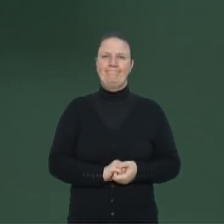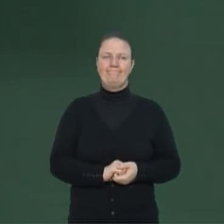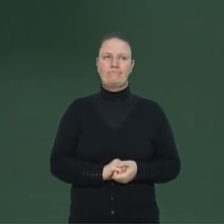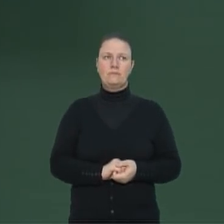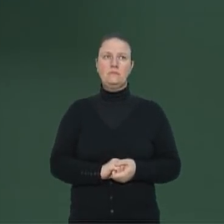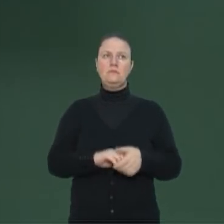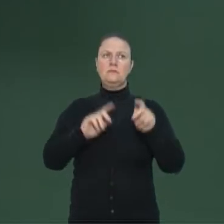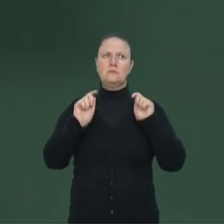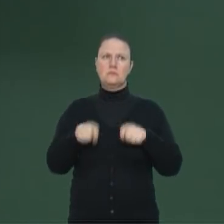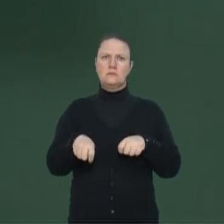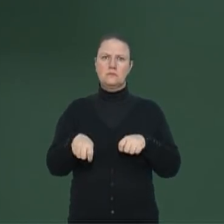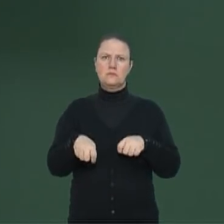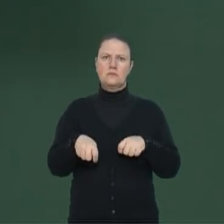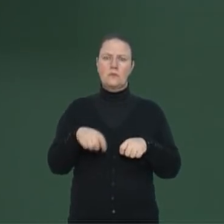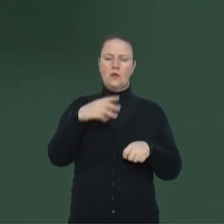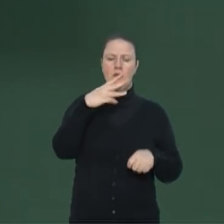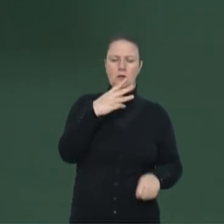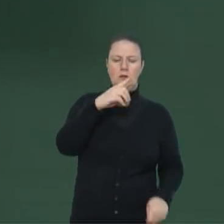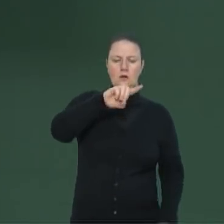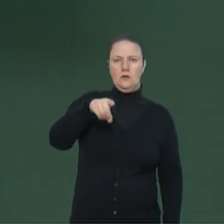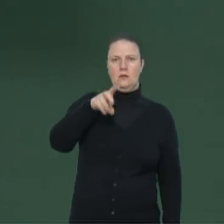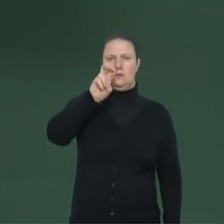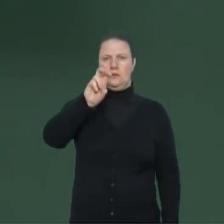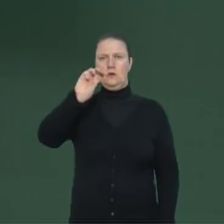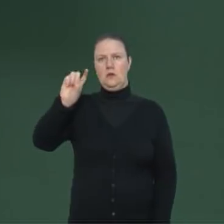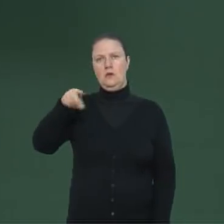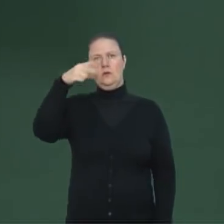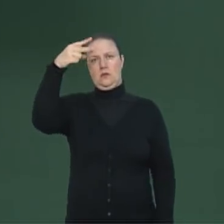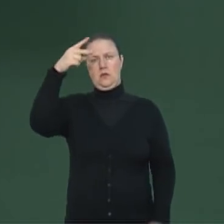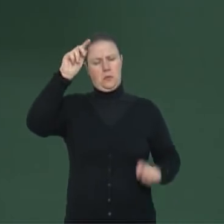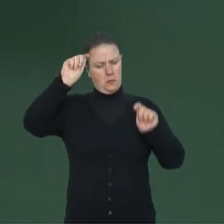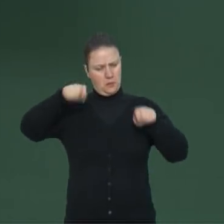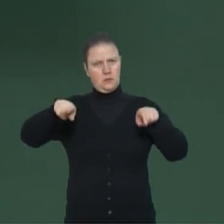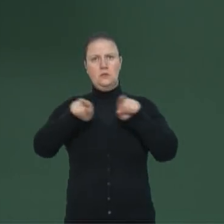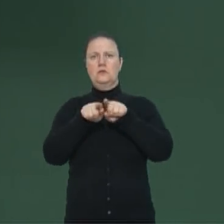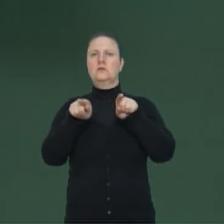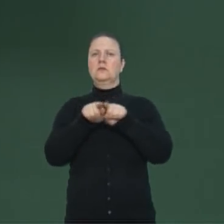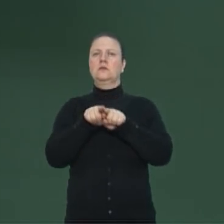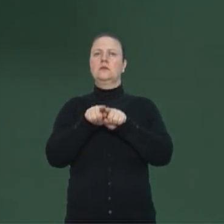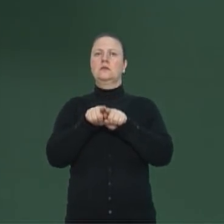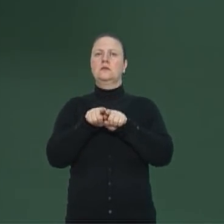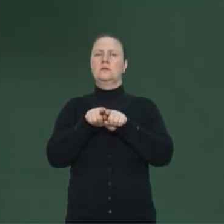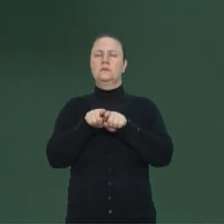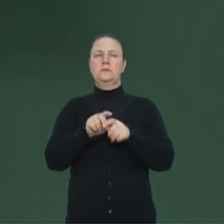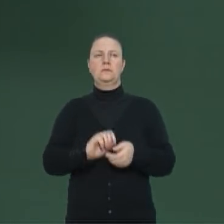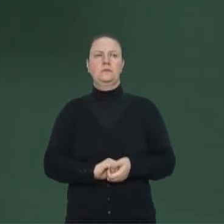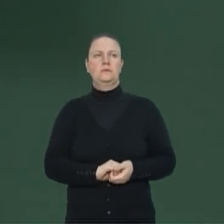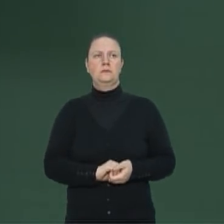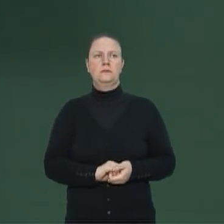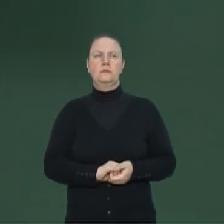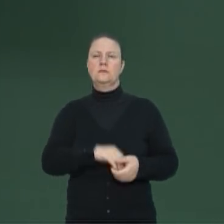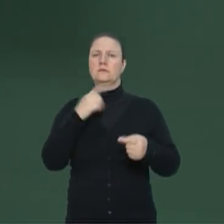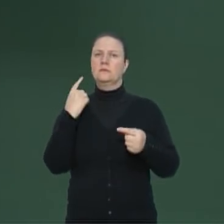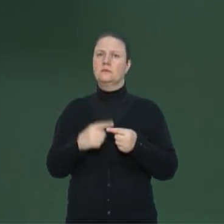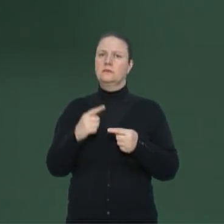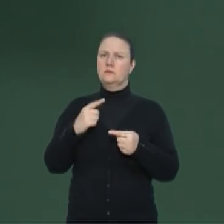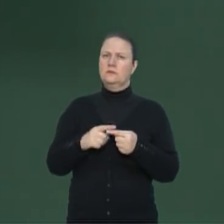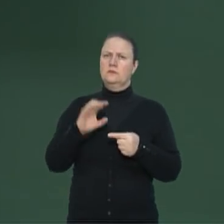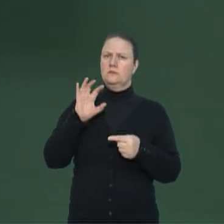colocado 3,5 ao quadrado e 3,5 ao quadrado, não tem problema não. E aí, por que eu faço isso,